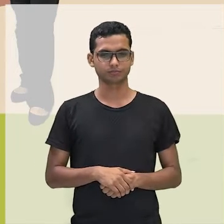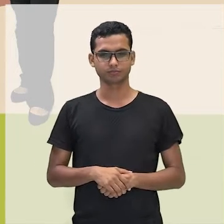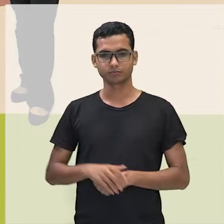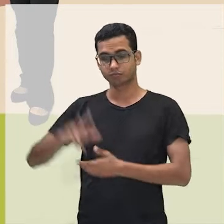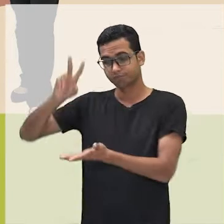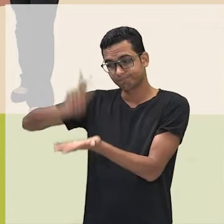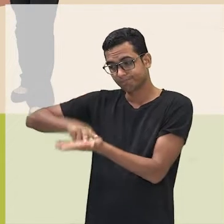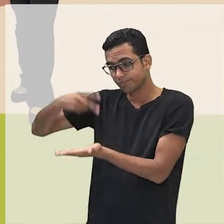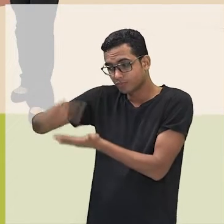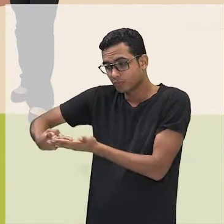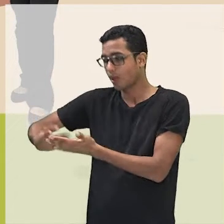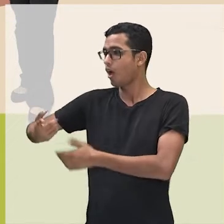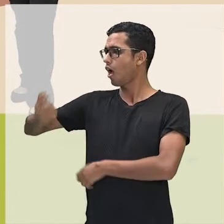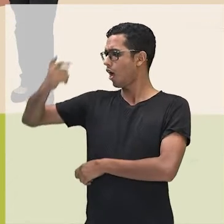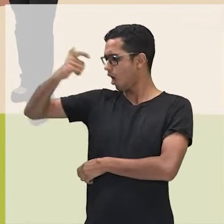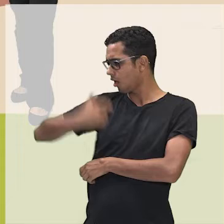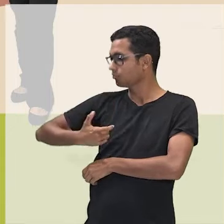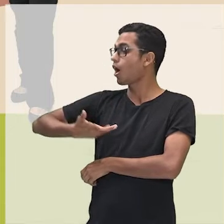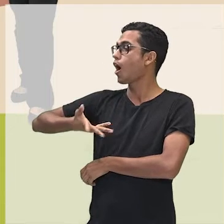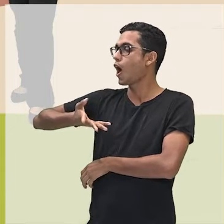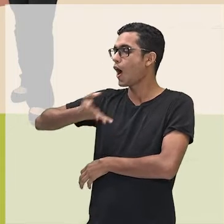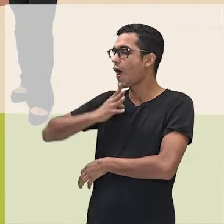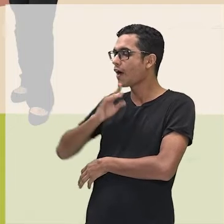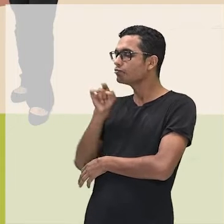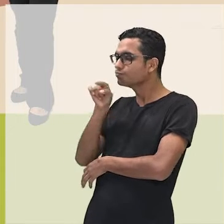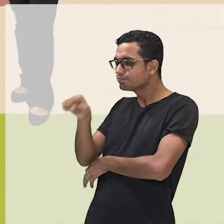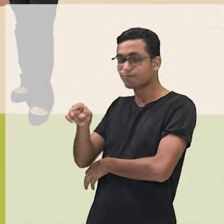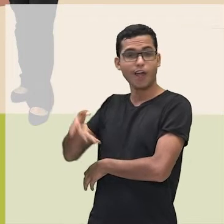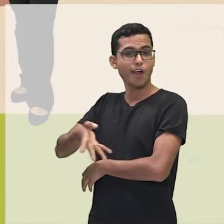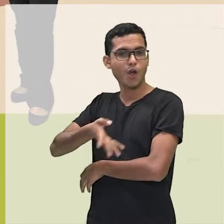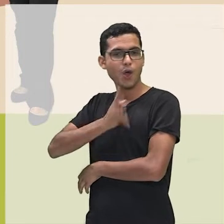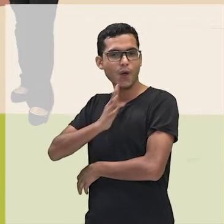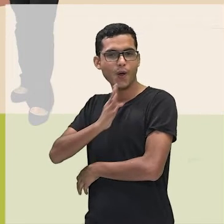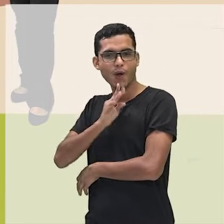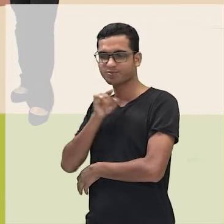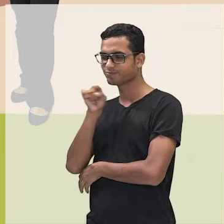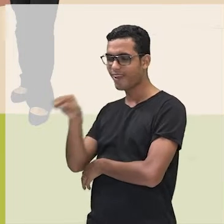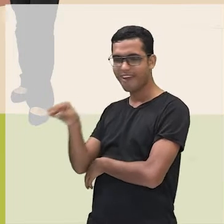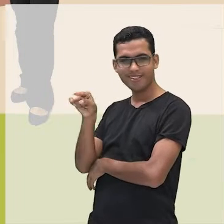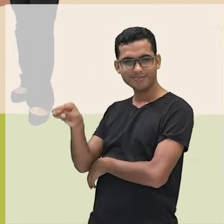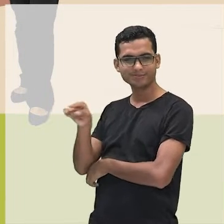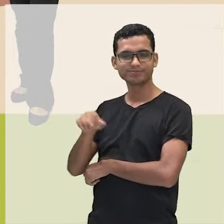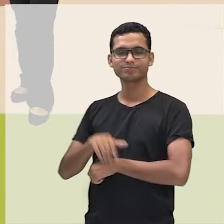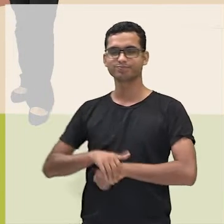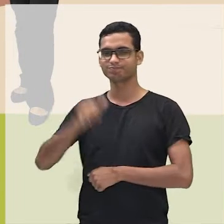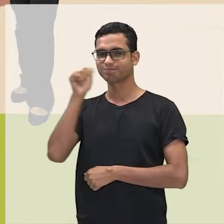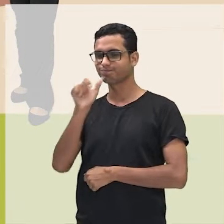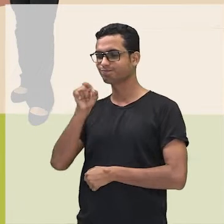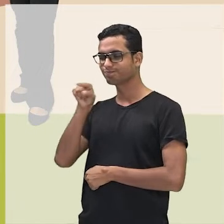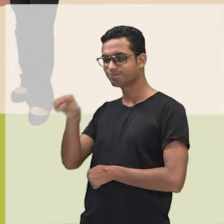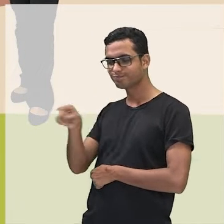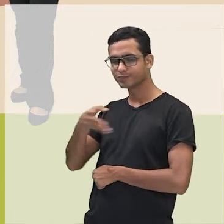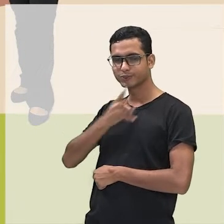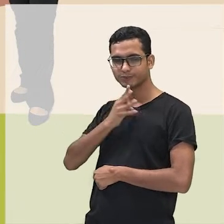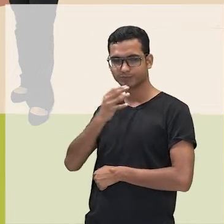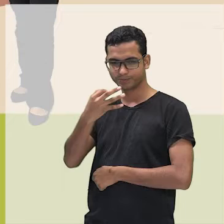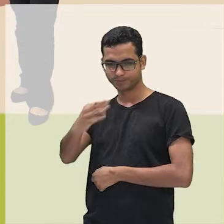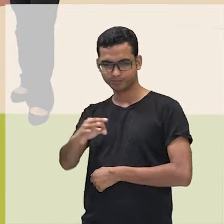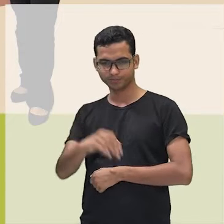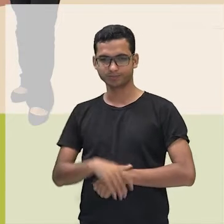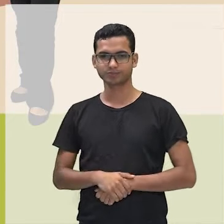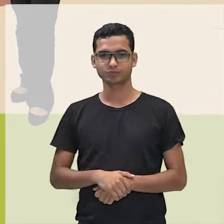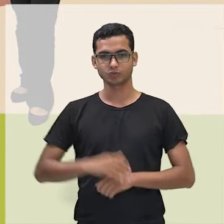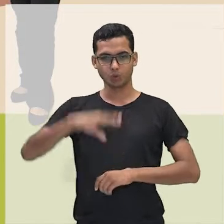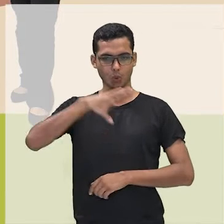conheço. Eu a conheço, ou seja, eu conheço ela, né, que é a Victoria. Seria em português direitinho, seria a palavra a, né? Eu